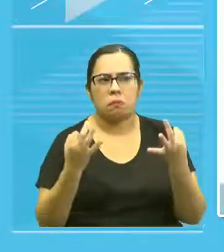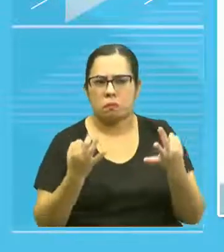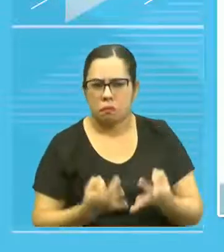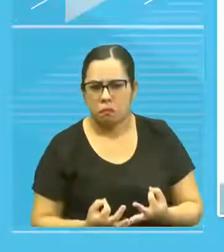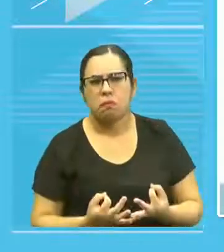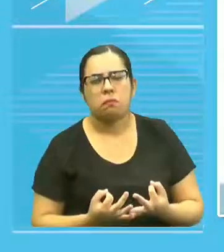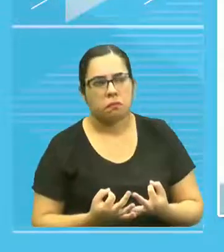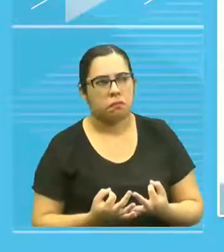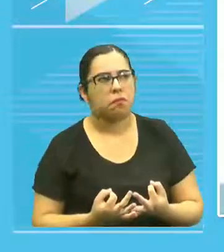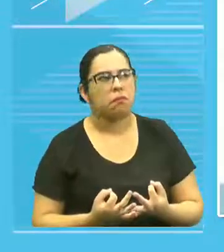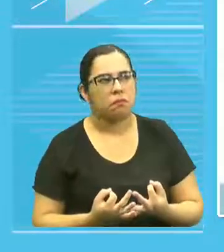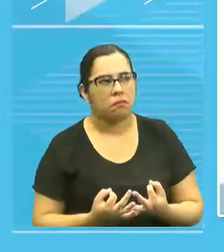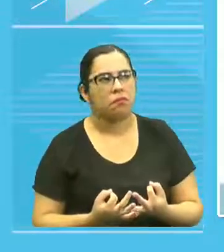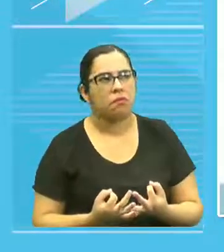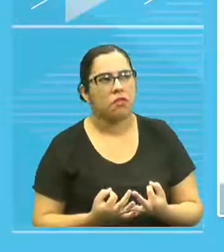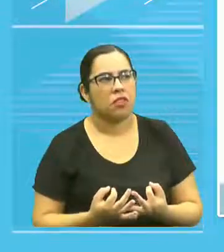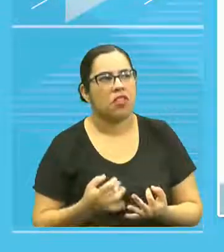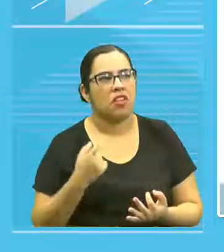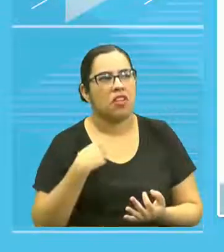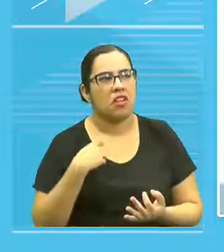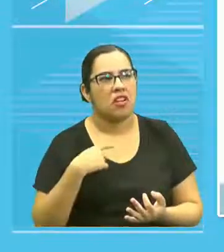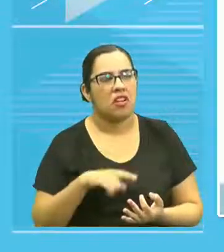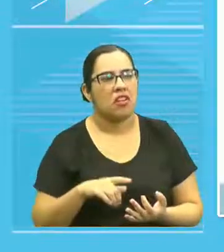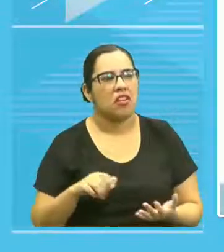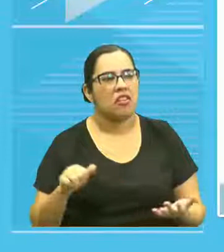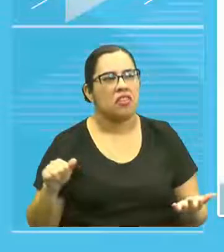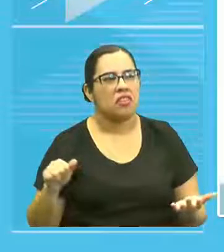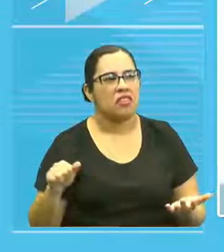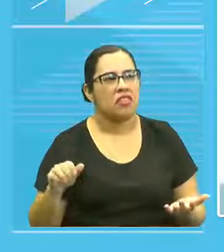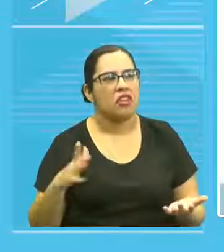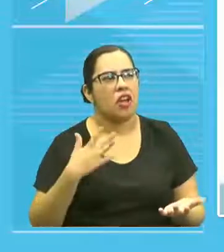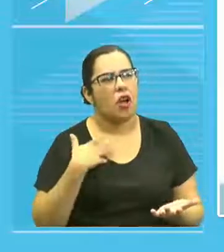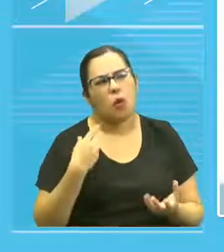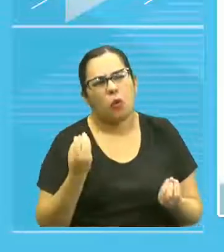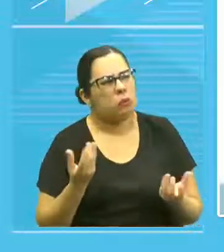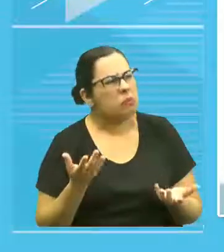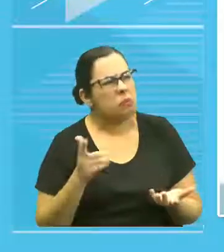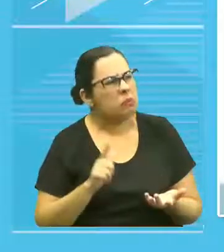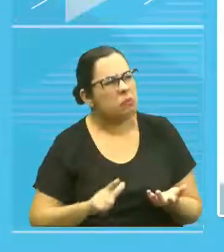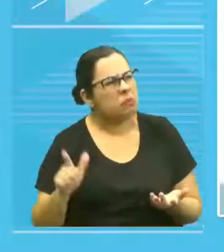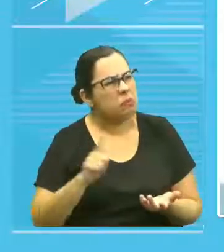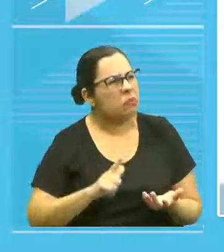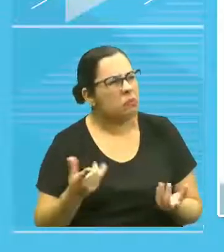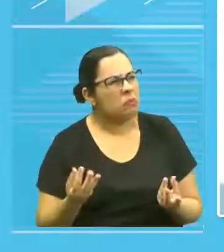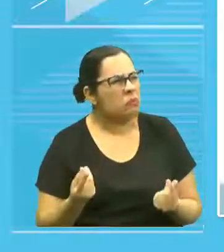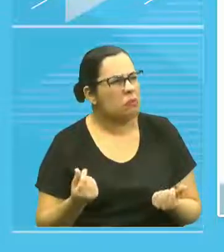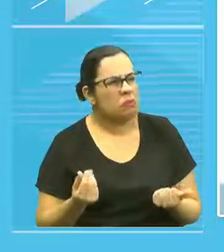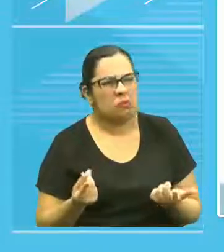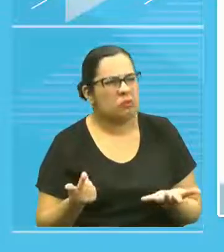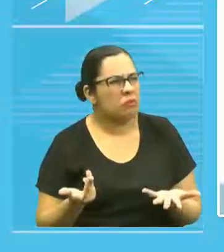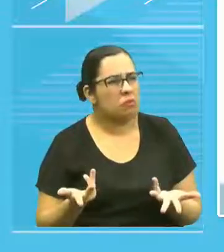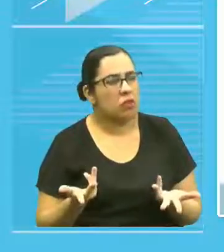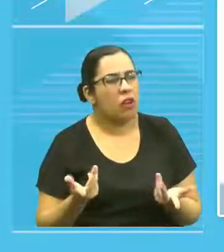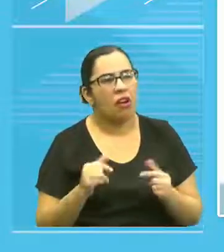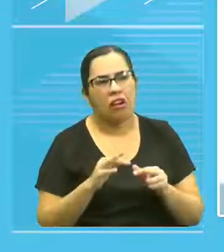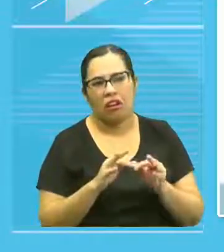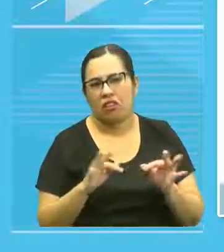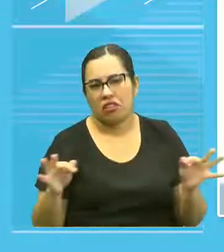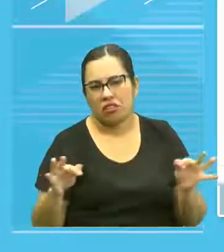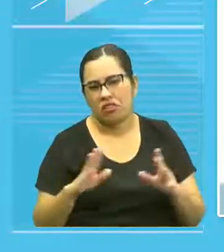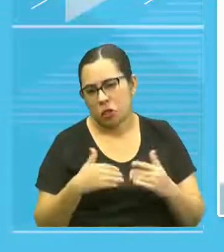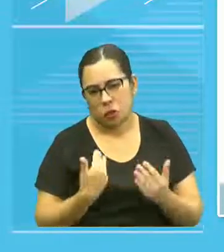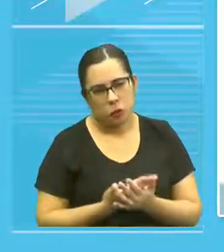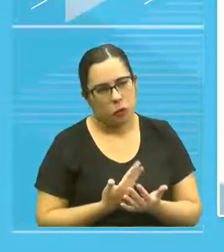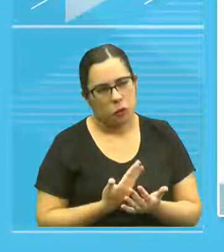eu vou te dar dela estar se você não dilatar a pupila é ilógico não tem nada a ver tá dando exemplos aí em frases